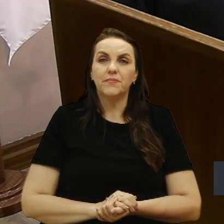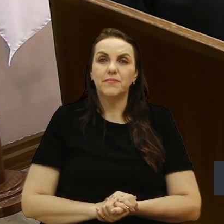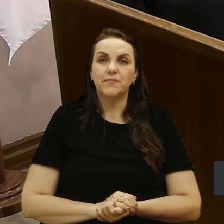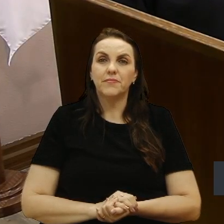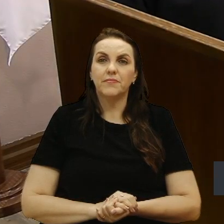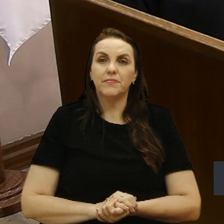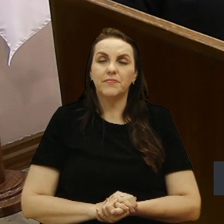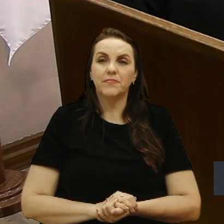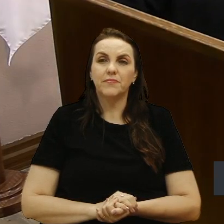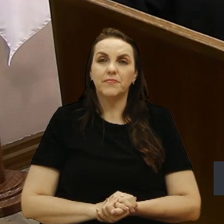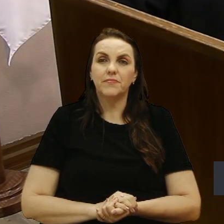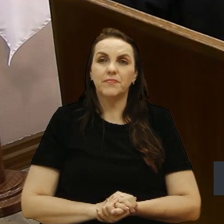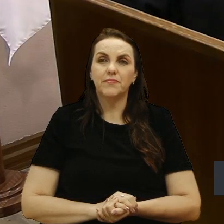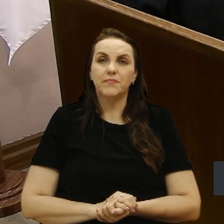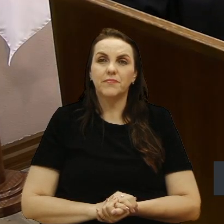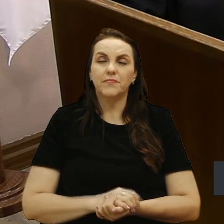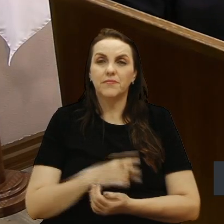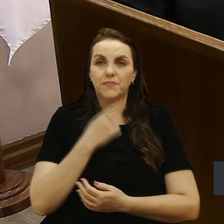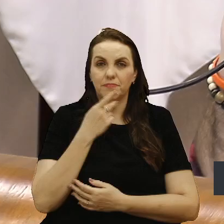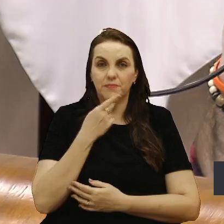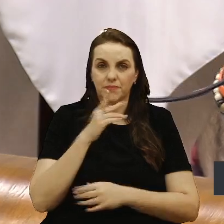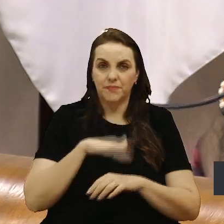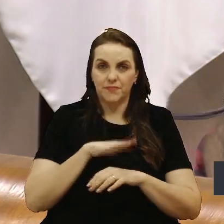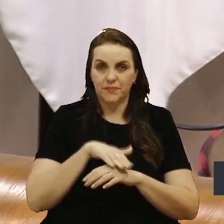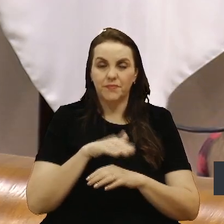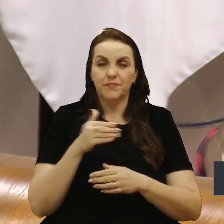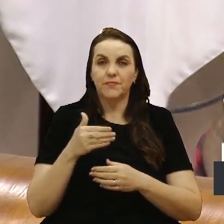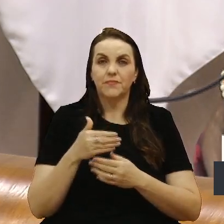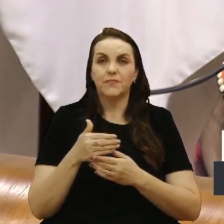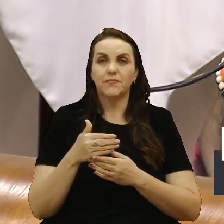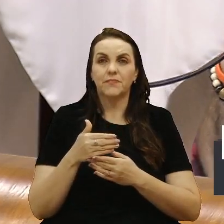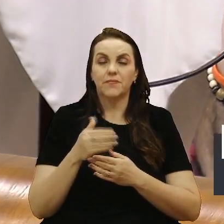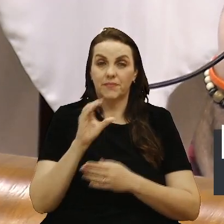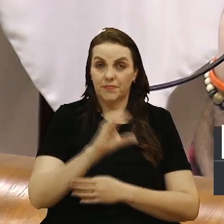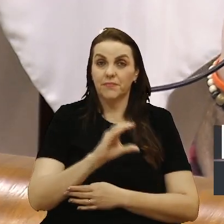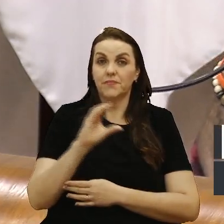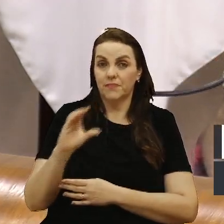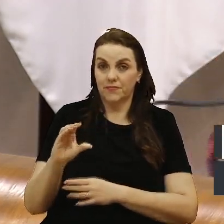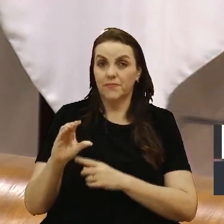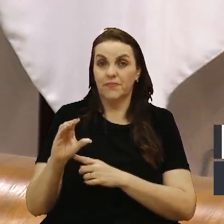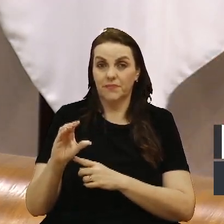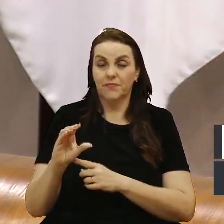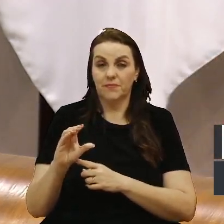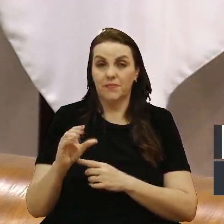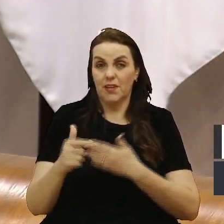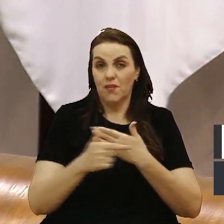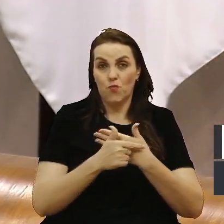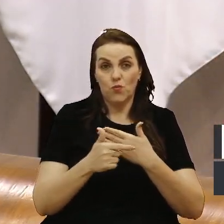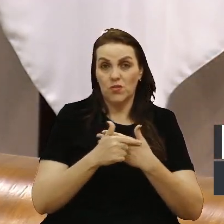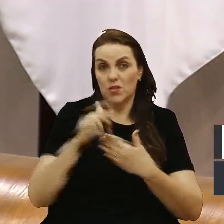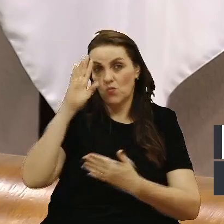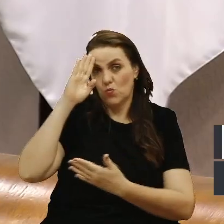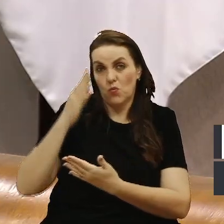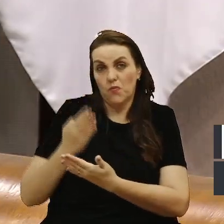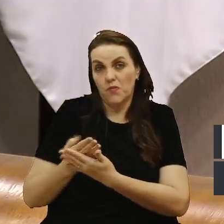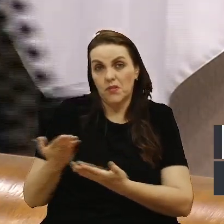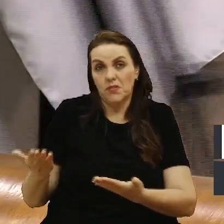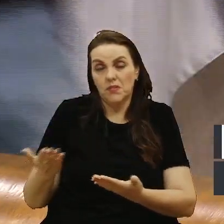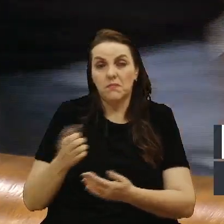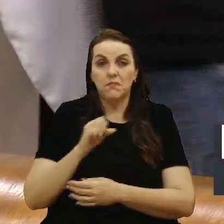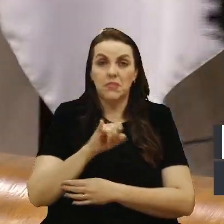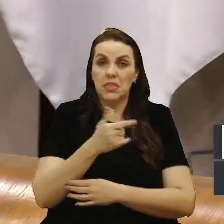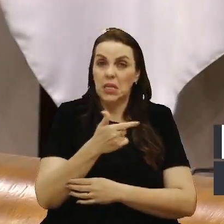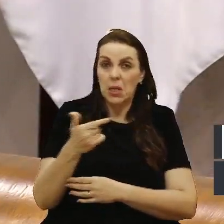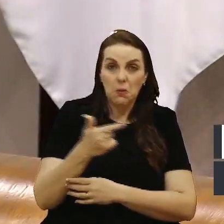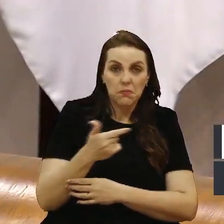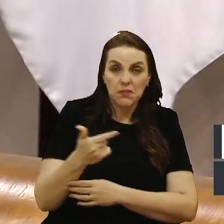questão de servidores de CCs, né? Os CCs ali, que é um cargo de confiança, né? E eu concordo com a senhora, se não tem confiança, se não tem